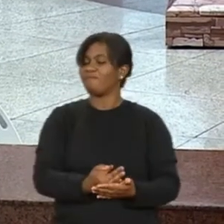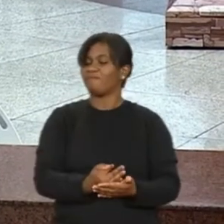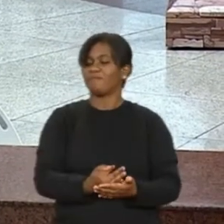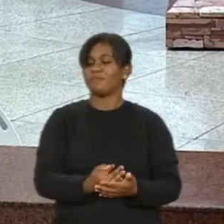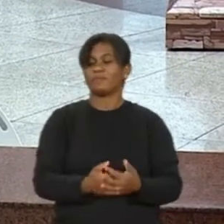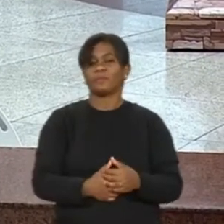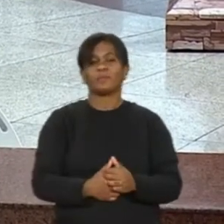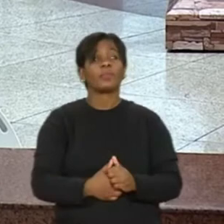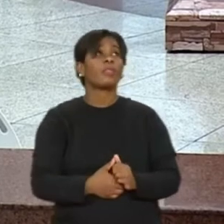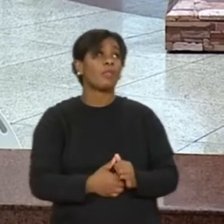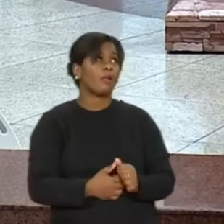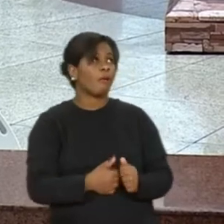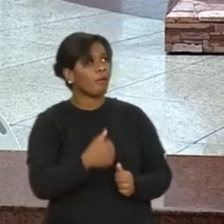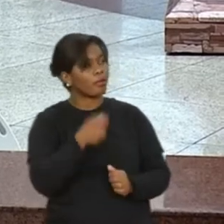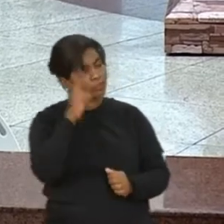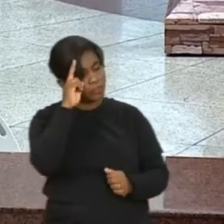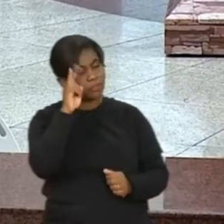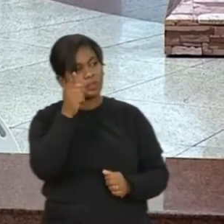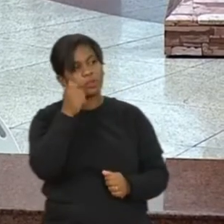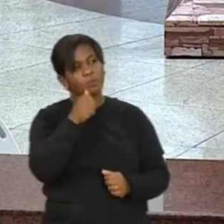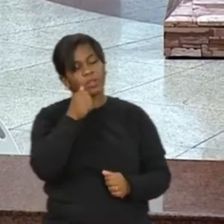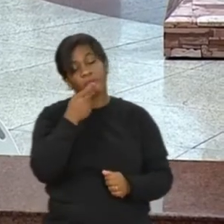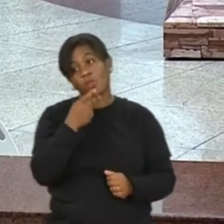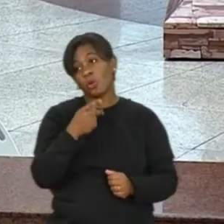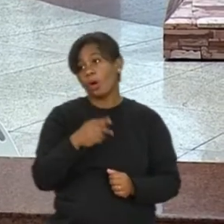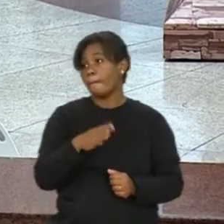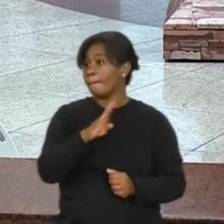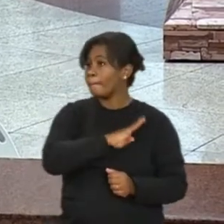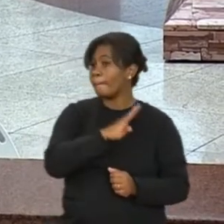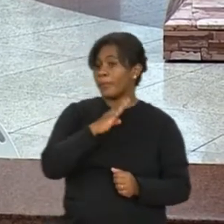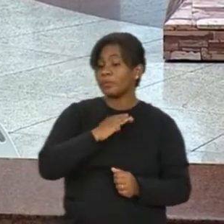A mulher falou para mim, bispo, eu sou garota de programa.